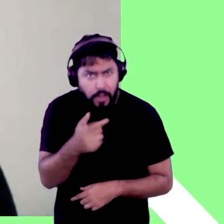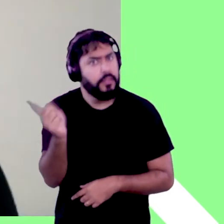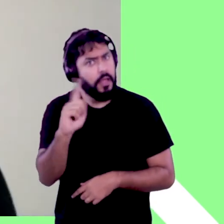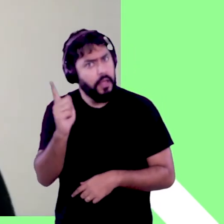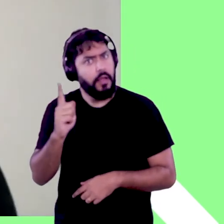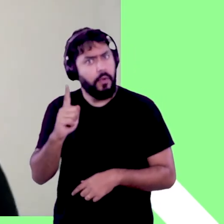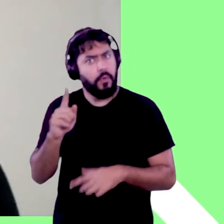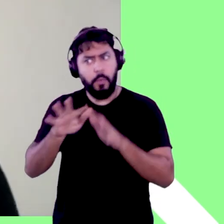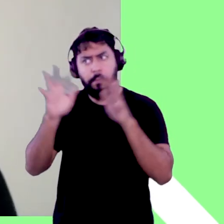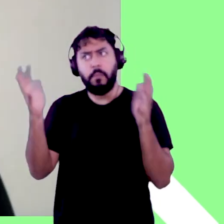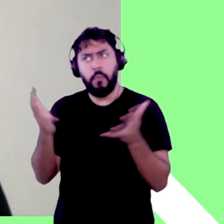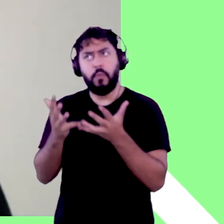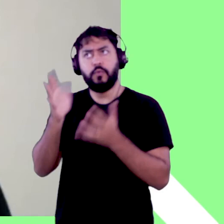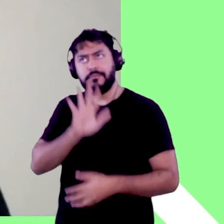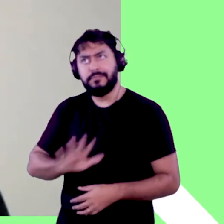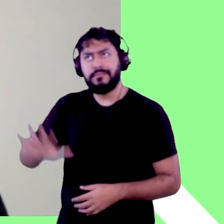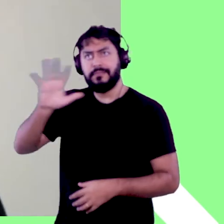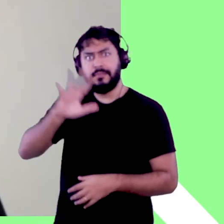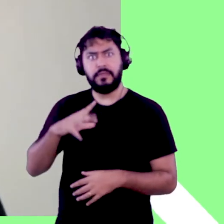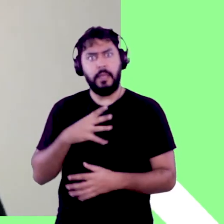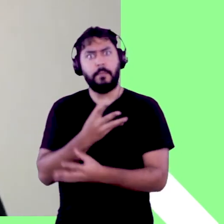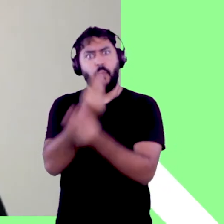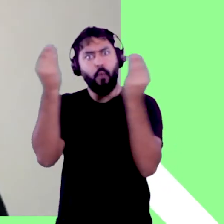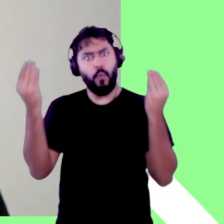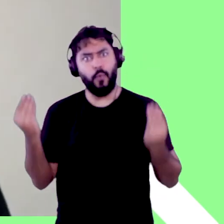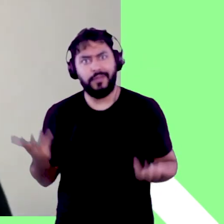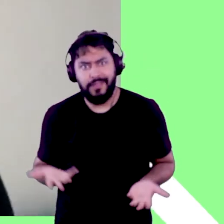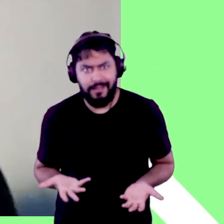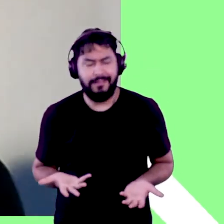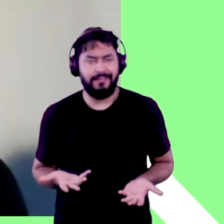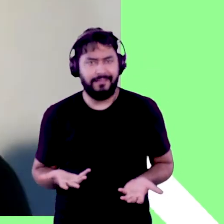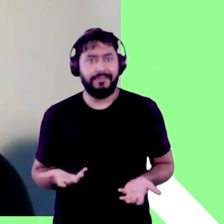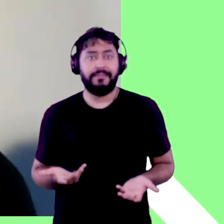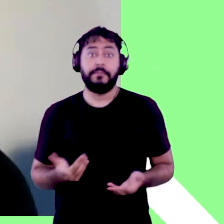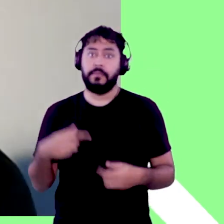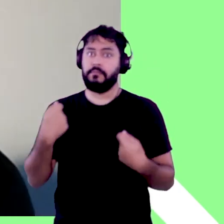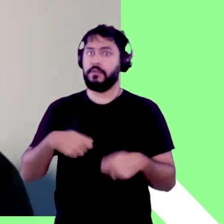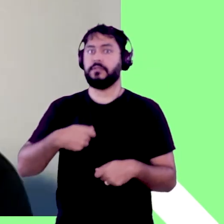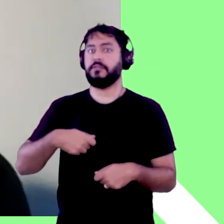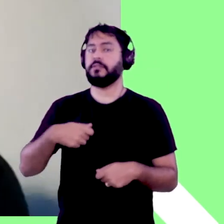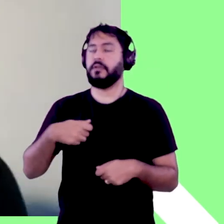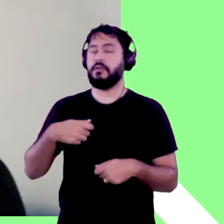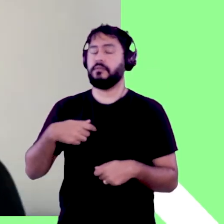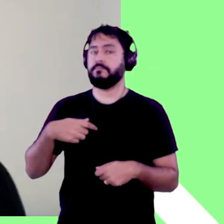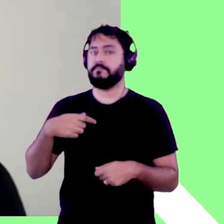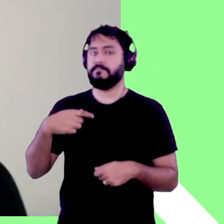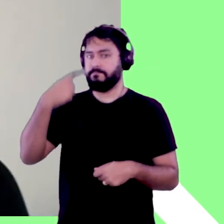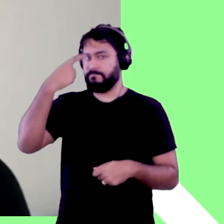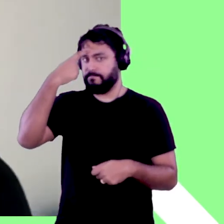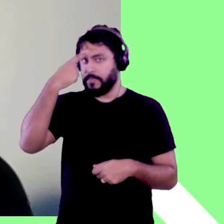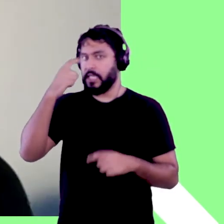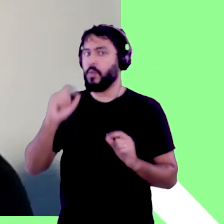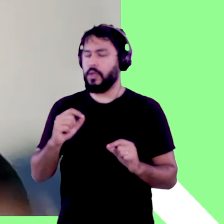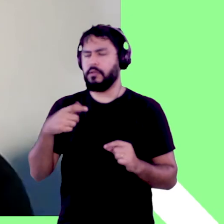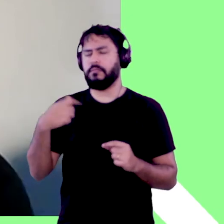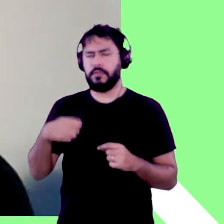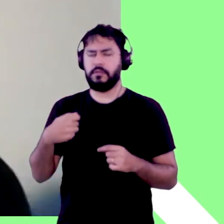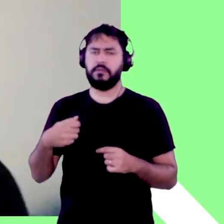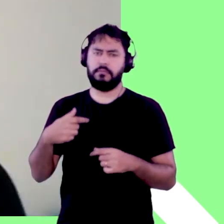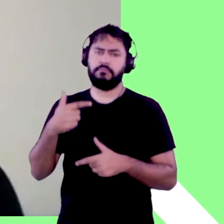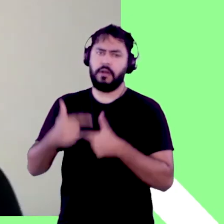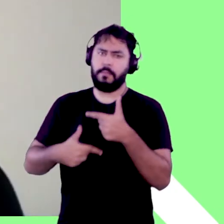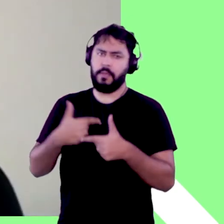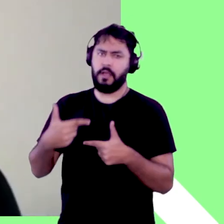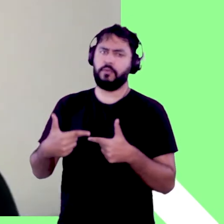mundo inteiro. E a gente tem que lembrar que precisa de um trabalho de esferas de políticas públicas que envolvam